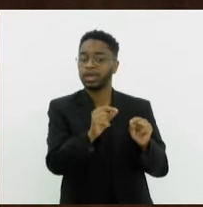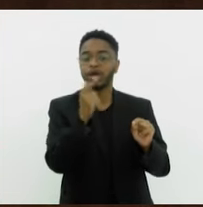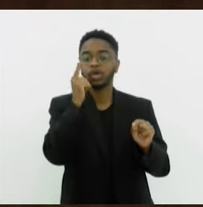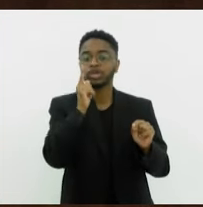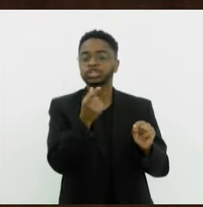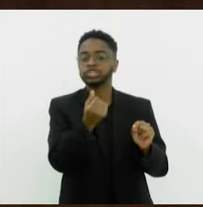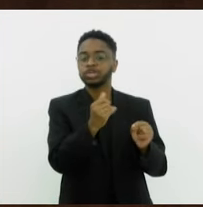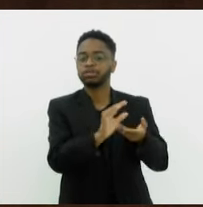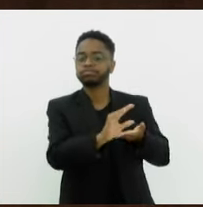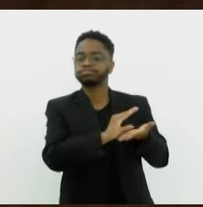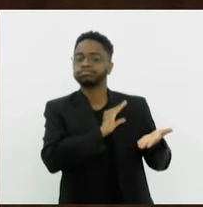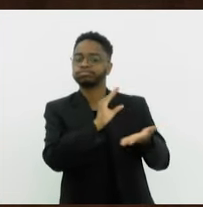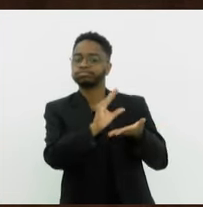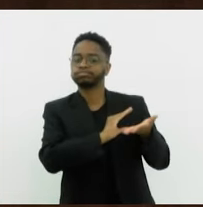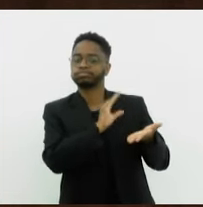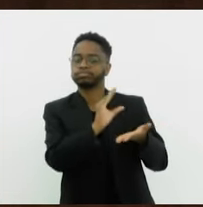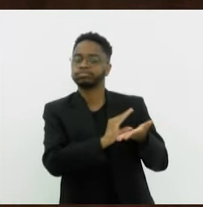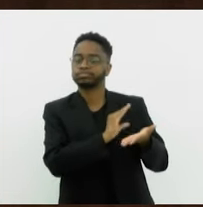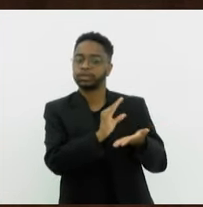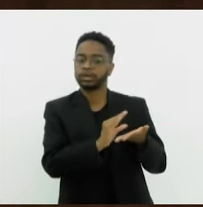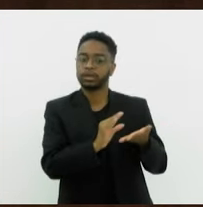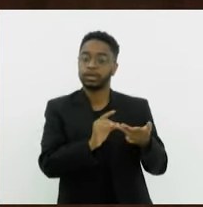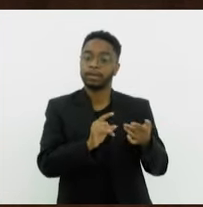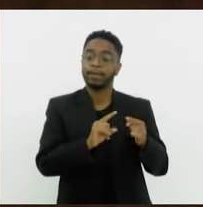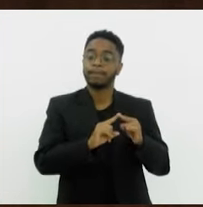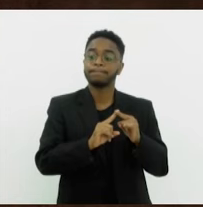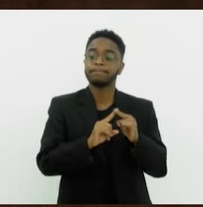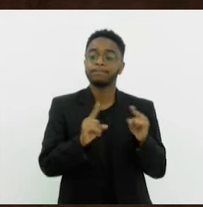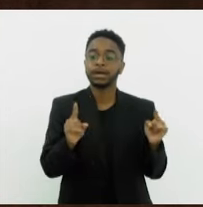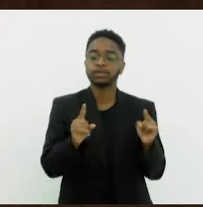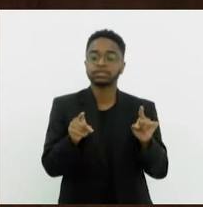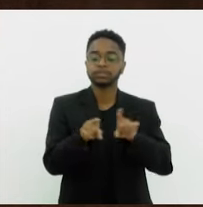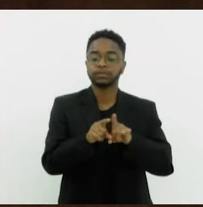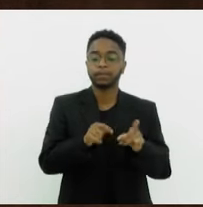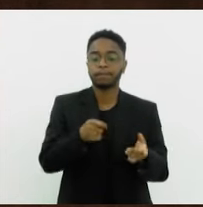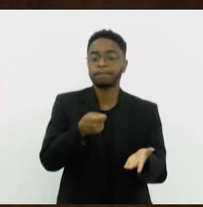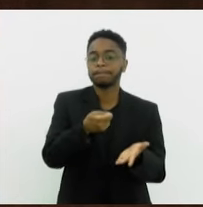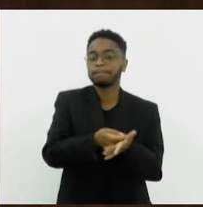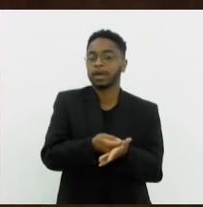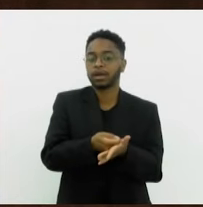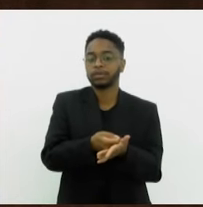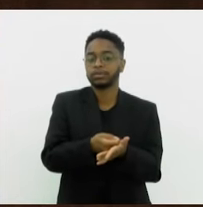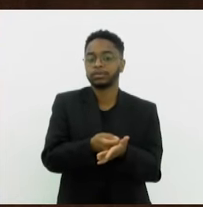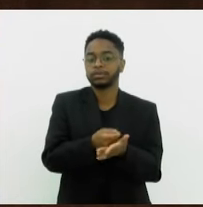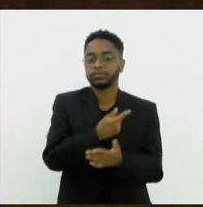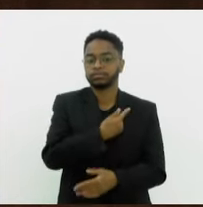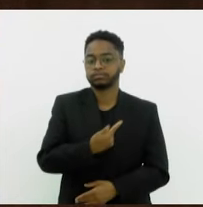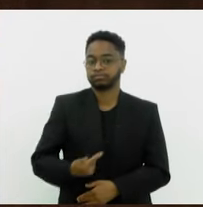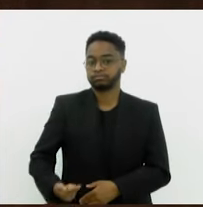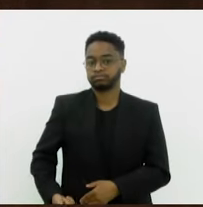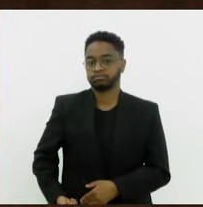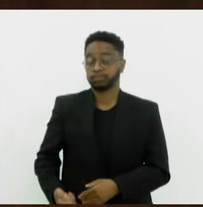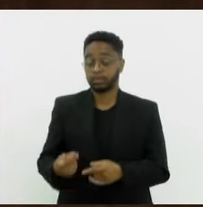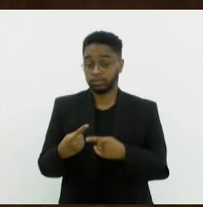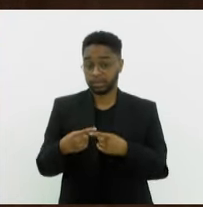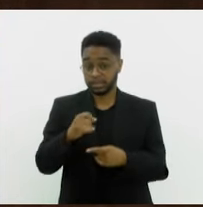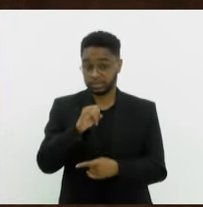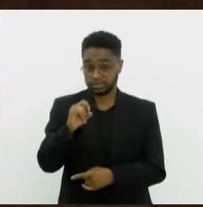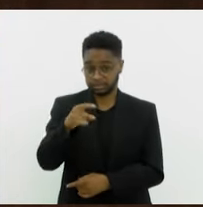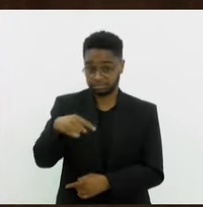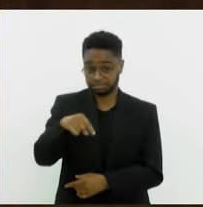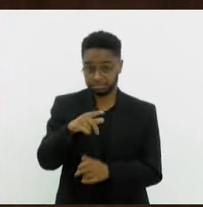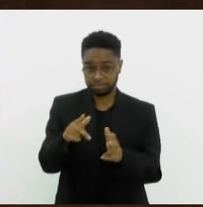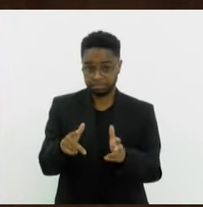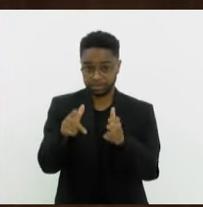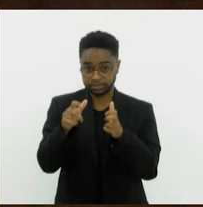grande quantidade e fechar a balança de pagamento do governo. Porque, se a senhora verificar,